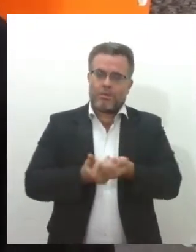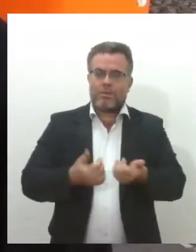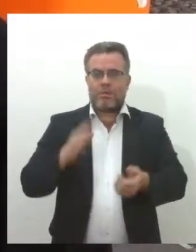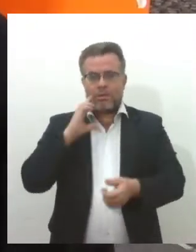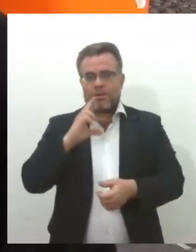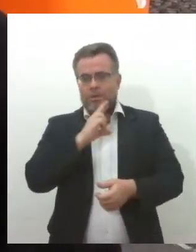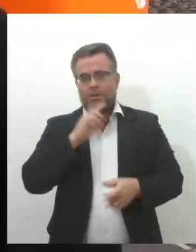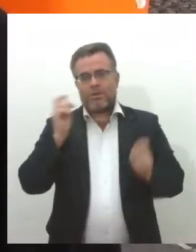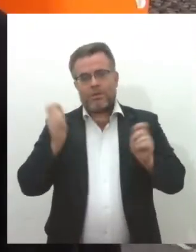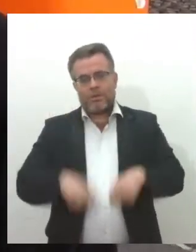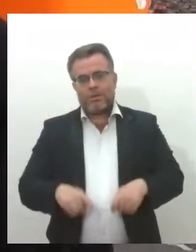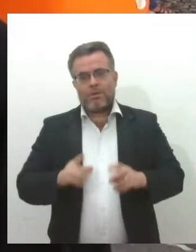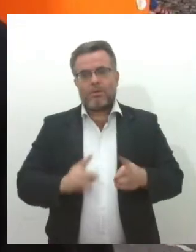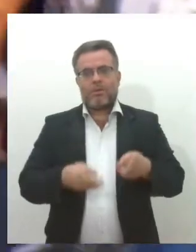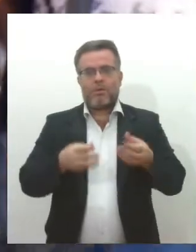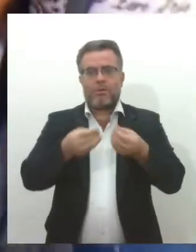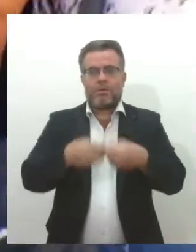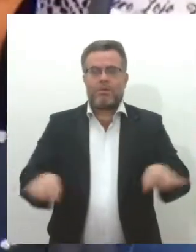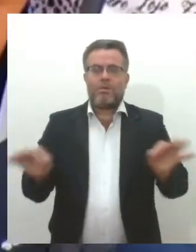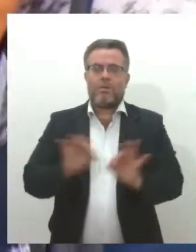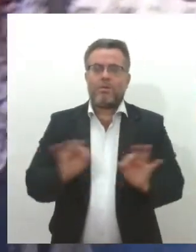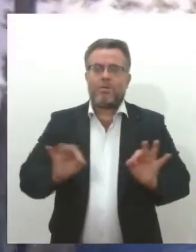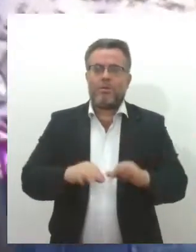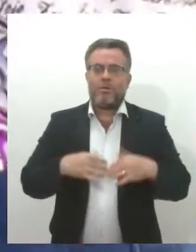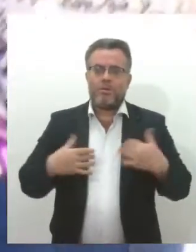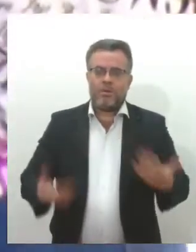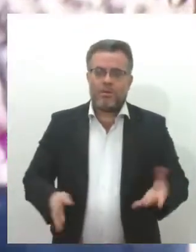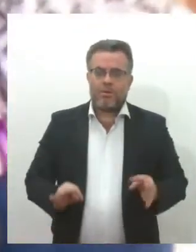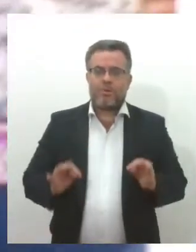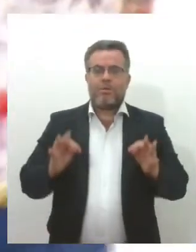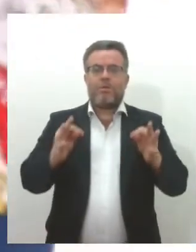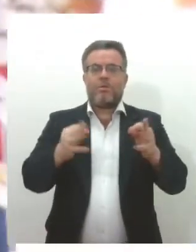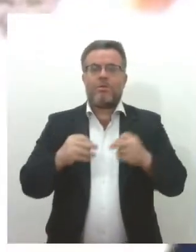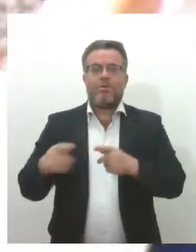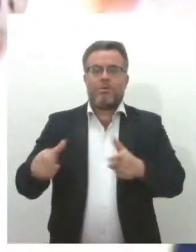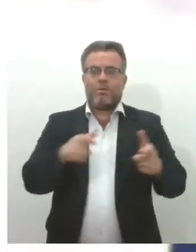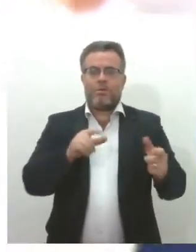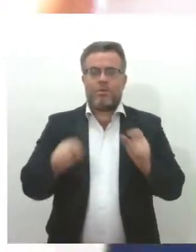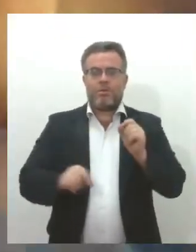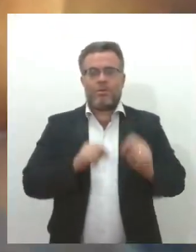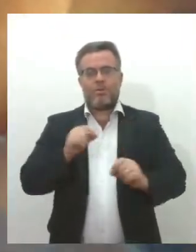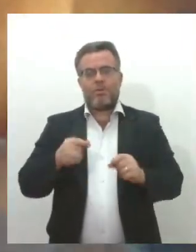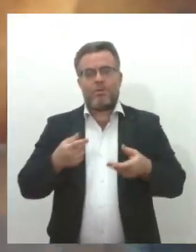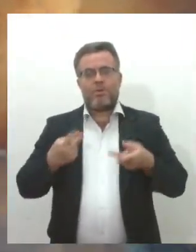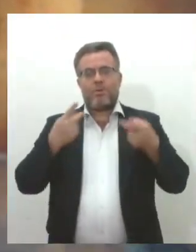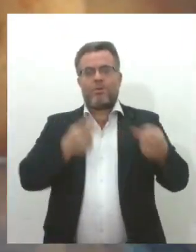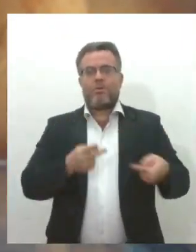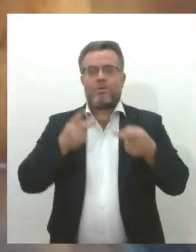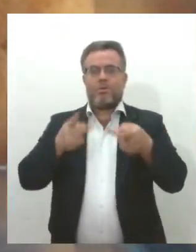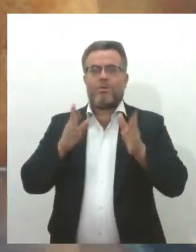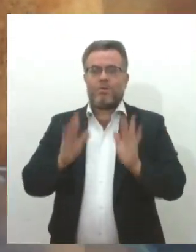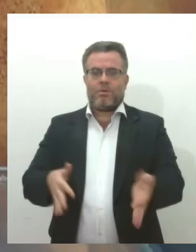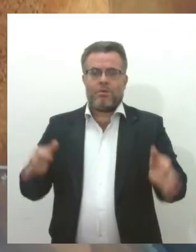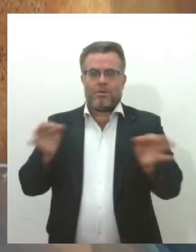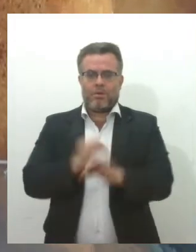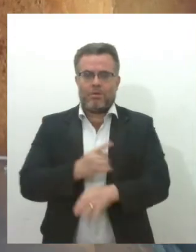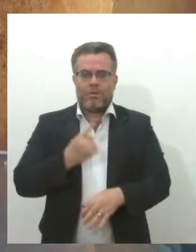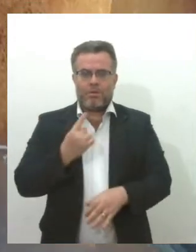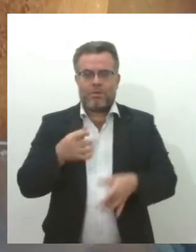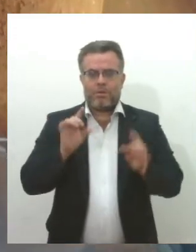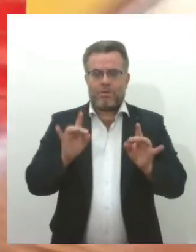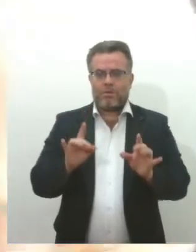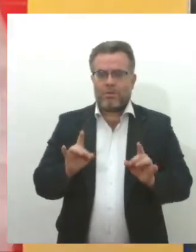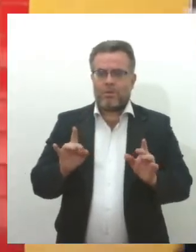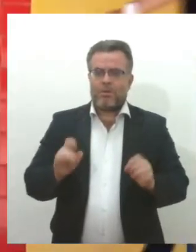para terem como fazer isso sem tomar prejuízo e todos os estabelecimentos que visitamos um em especial